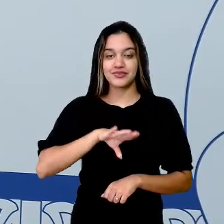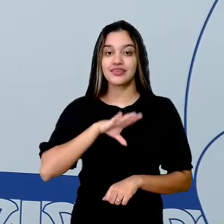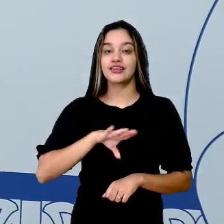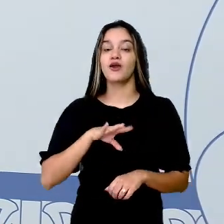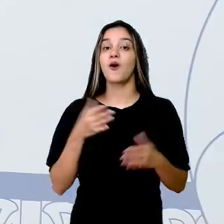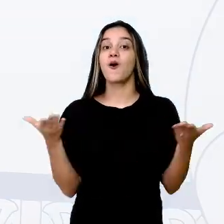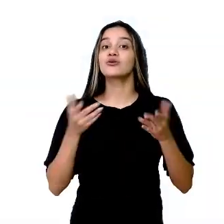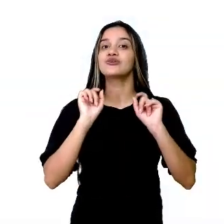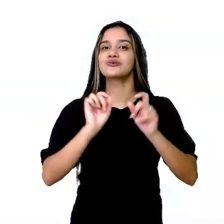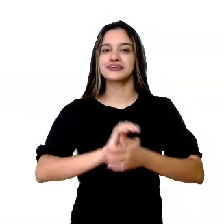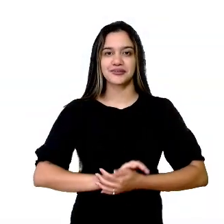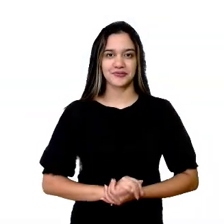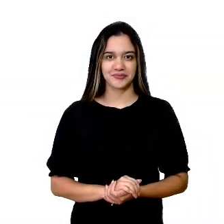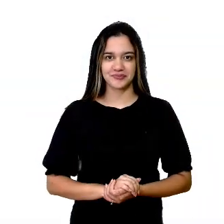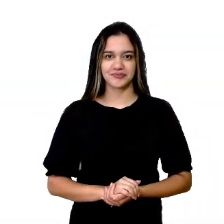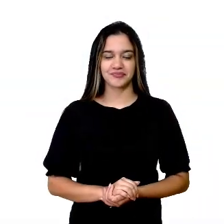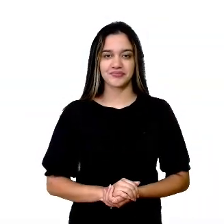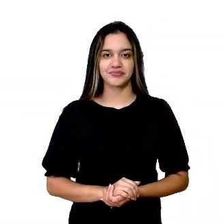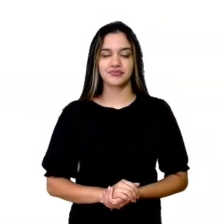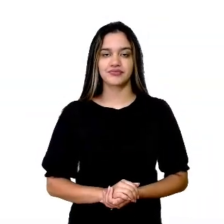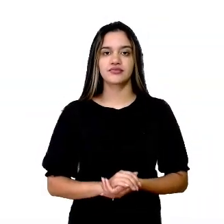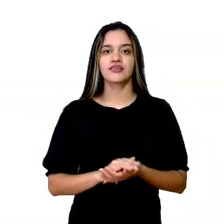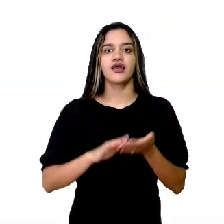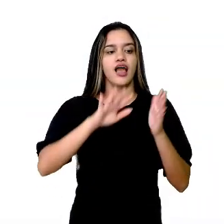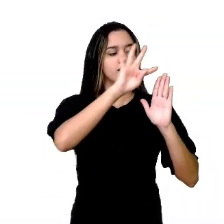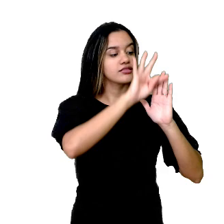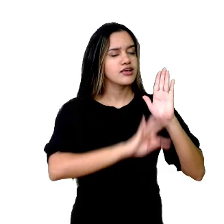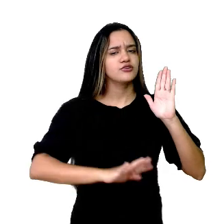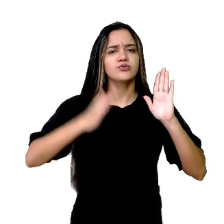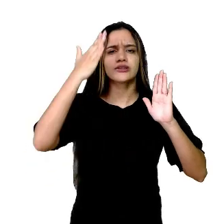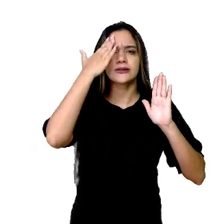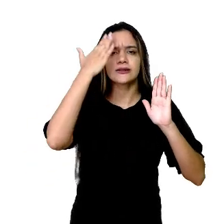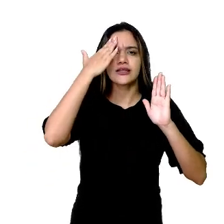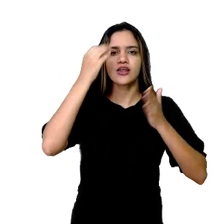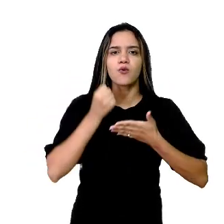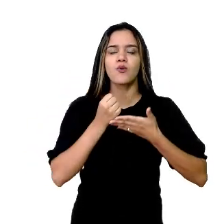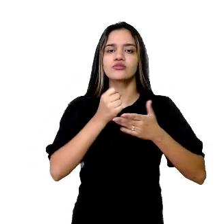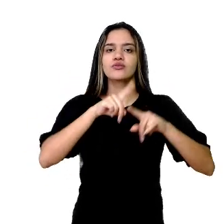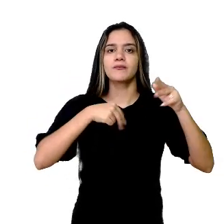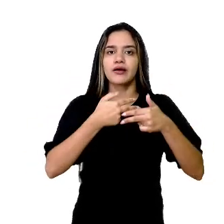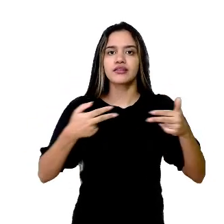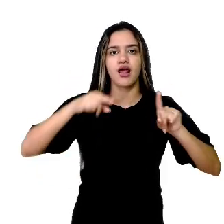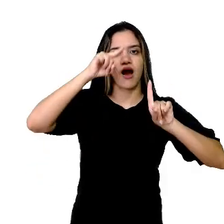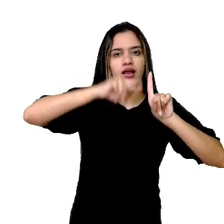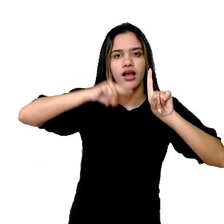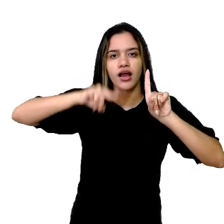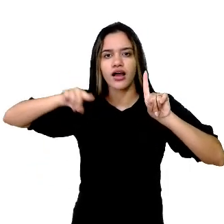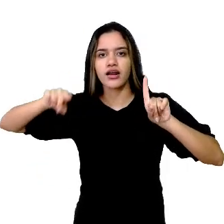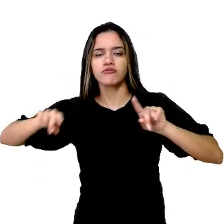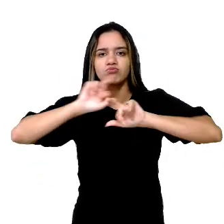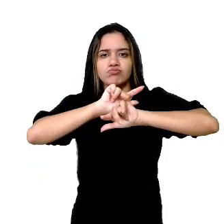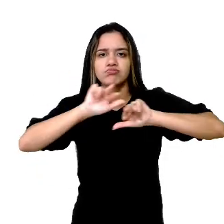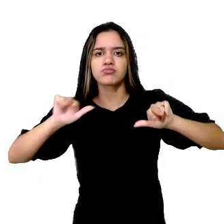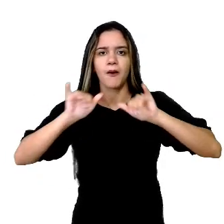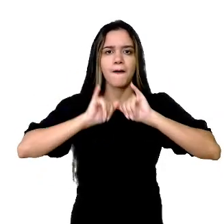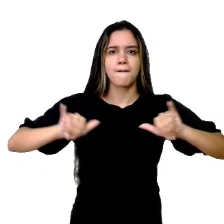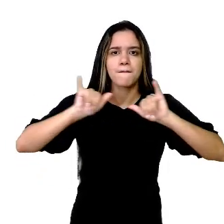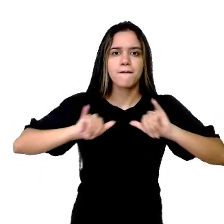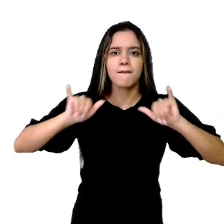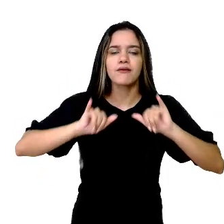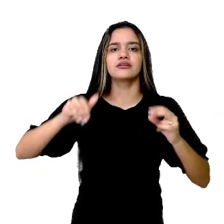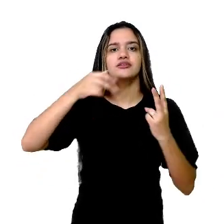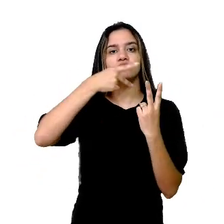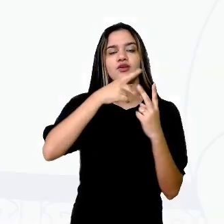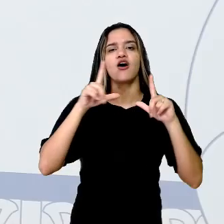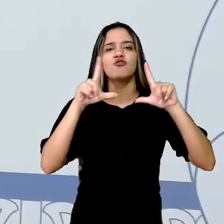hoje é interpretar texto com auxílio de material gráfico diverso propagandas quadrinhos